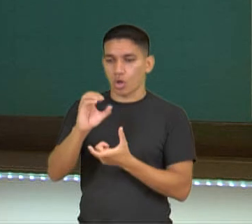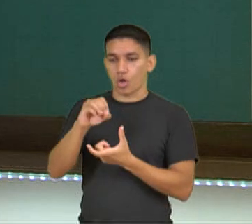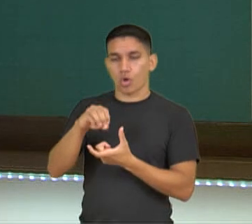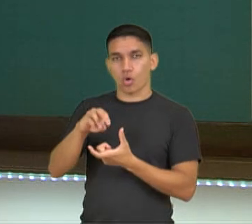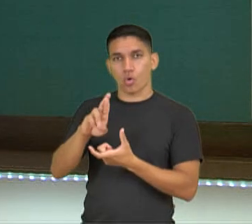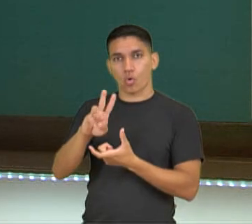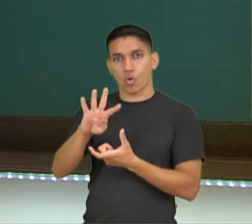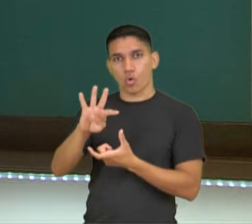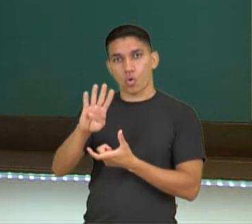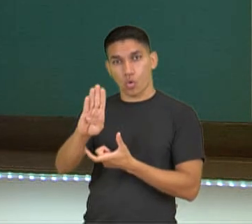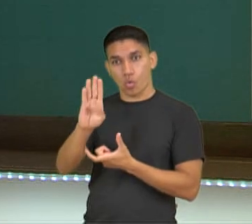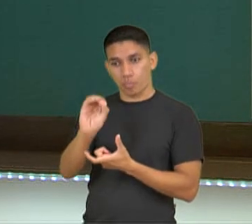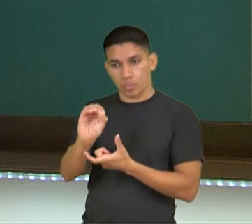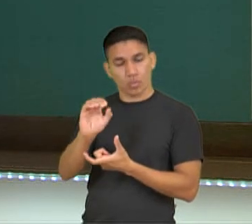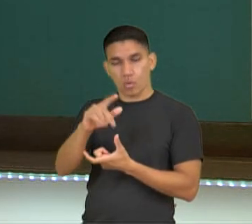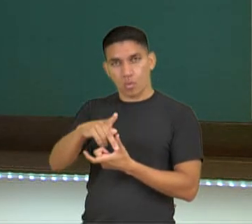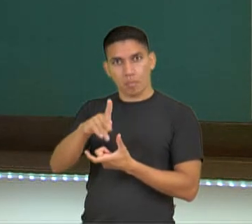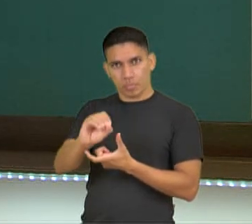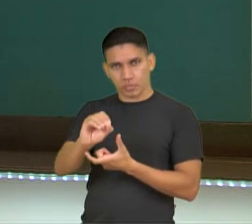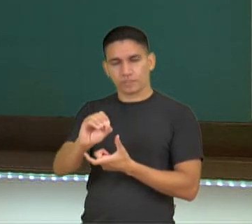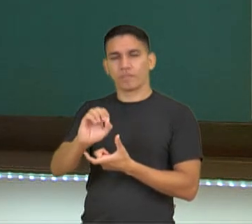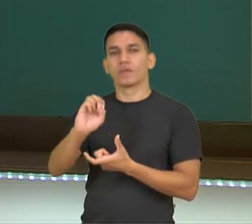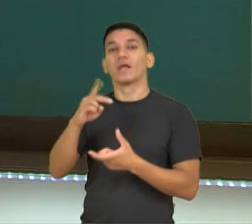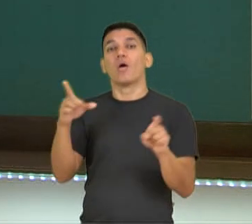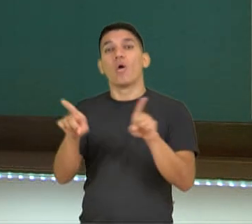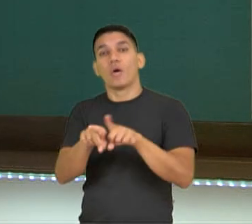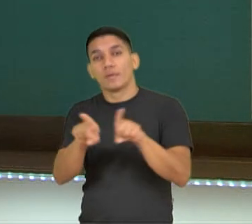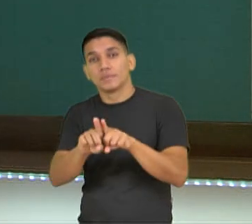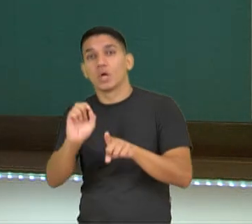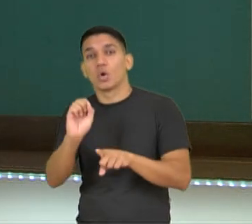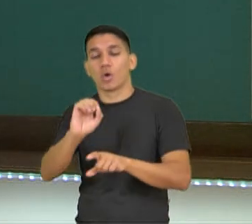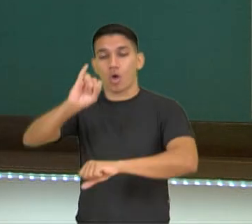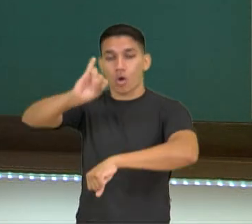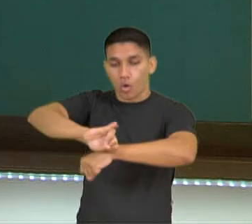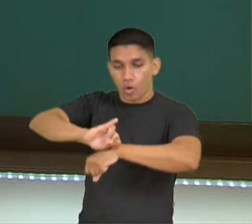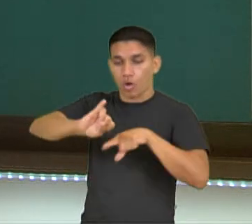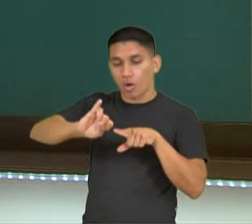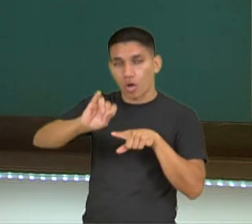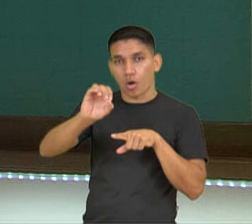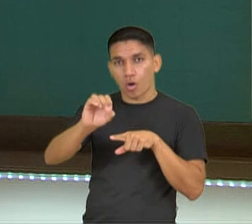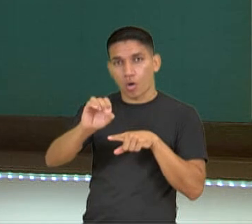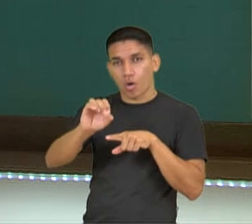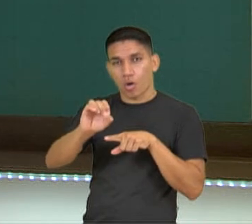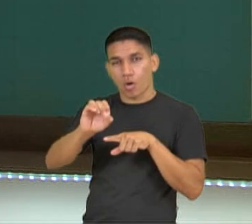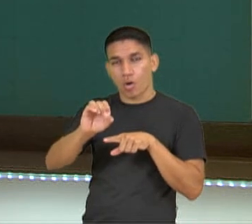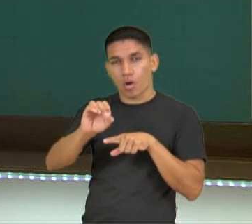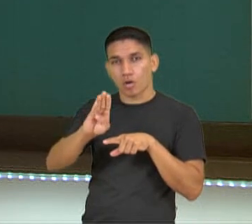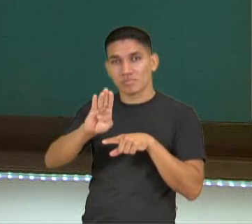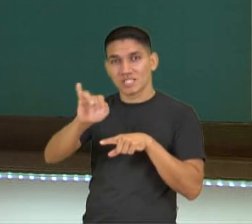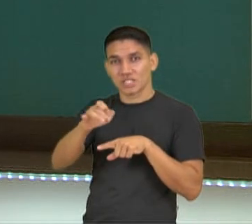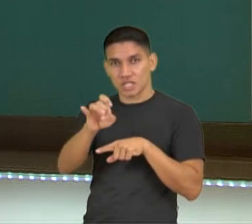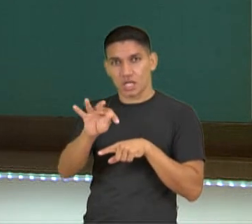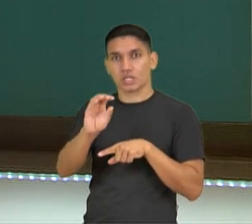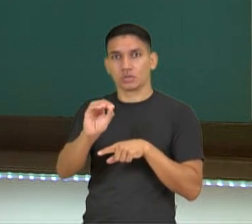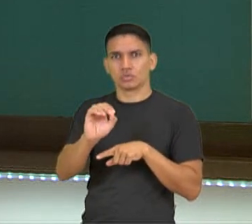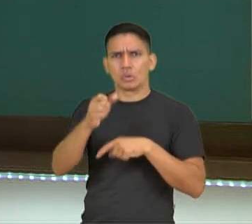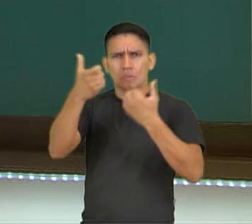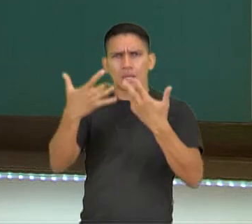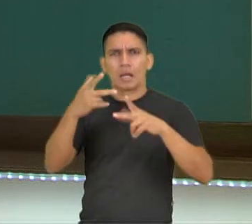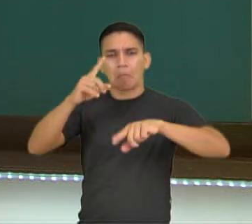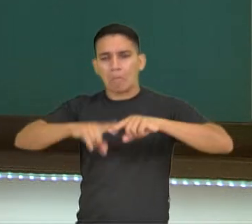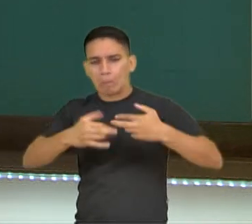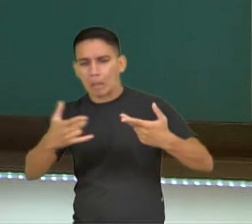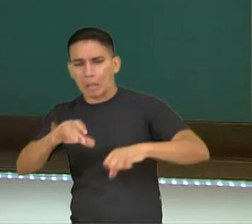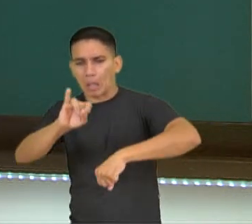e objeto, tá? Então a matéria, quando eu falo em matéria, aqui você tem uma imagem da árvore, né? Ela